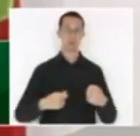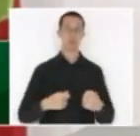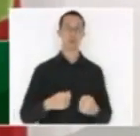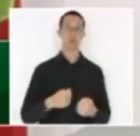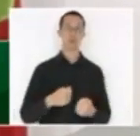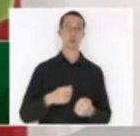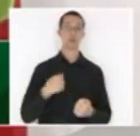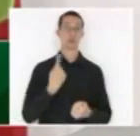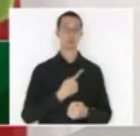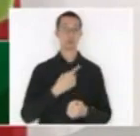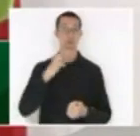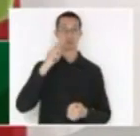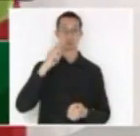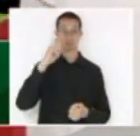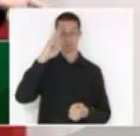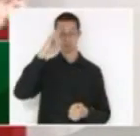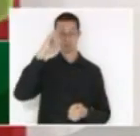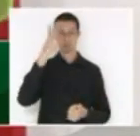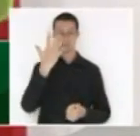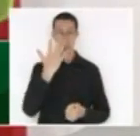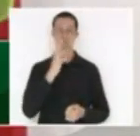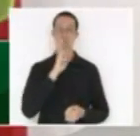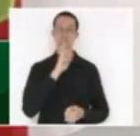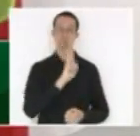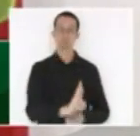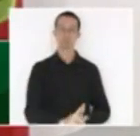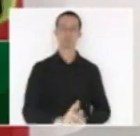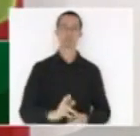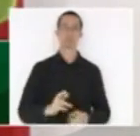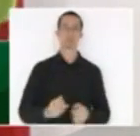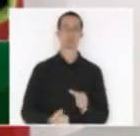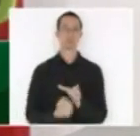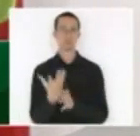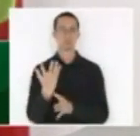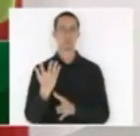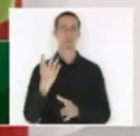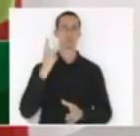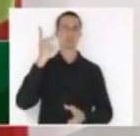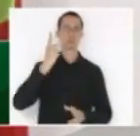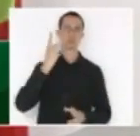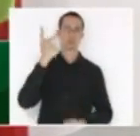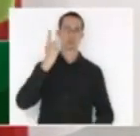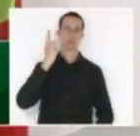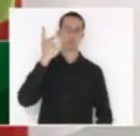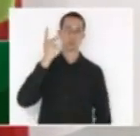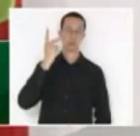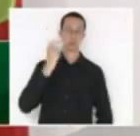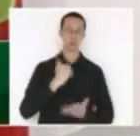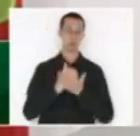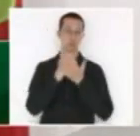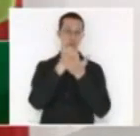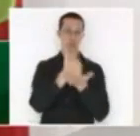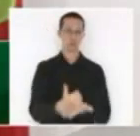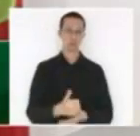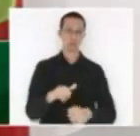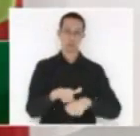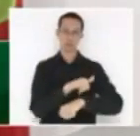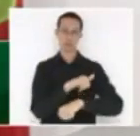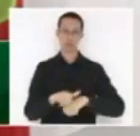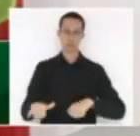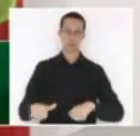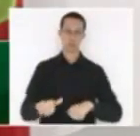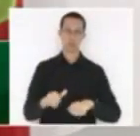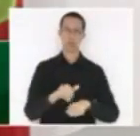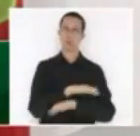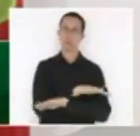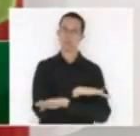nós, né, de uma forma ou de outra, criarmos condições, mecanismos, instrumentos para que possamos banir do Estado